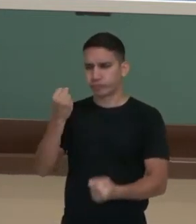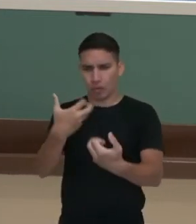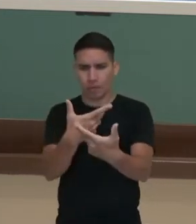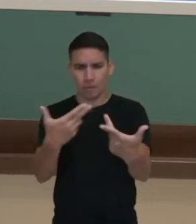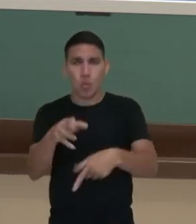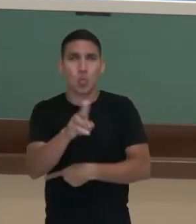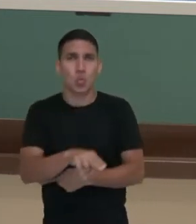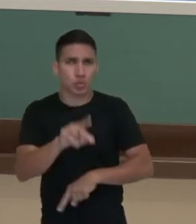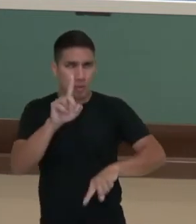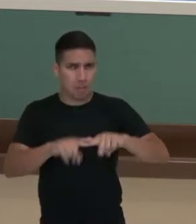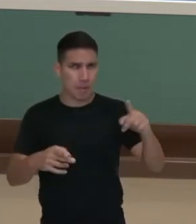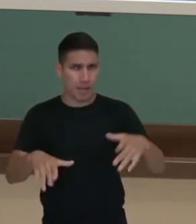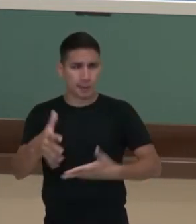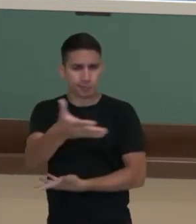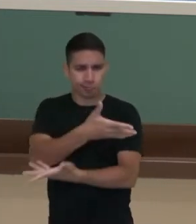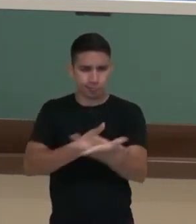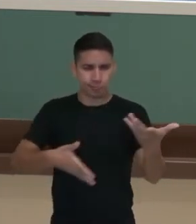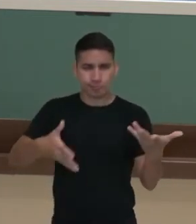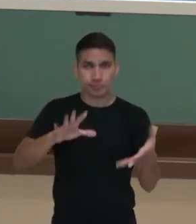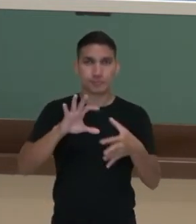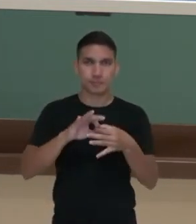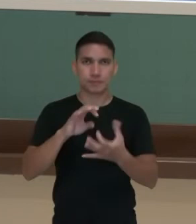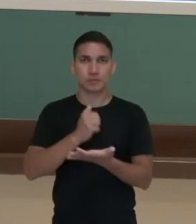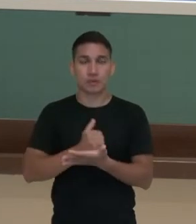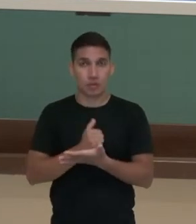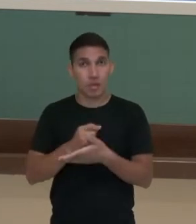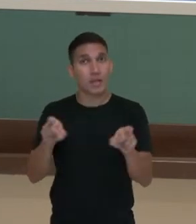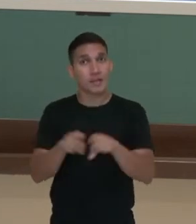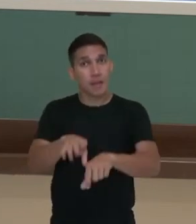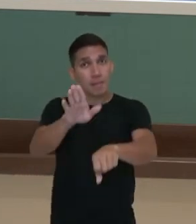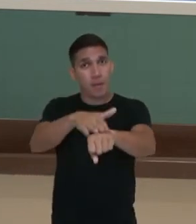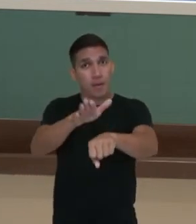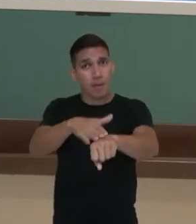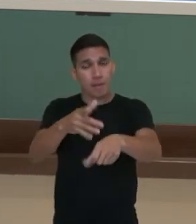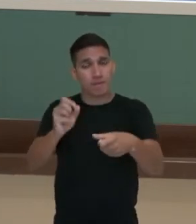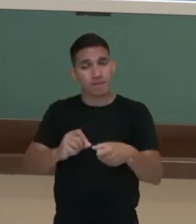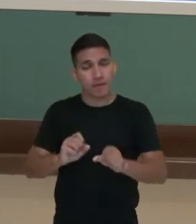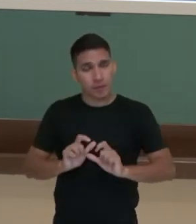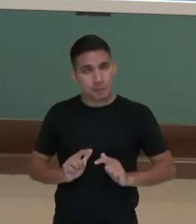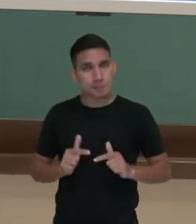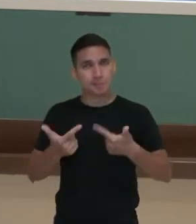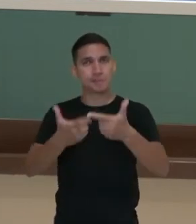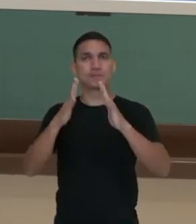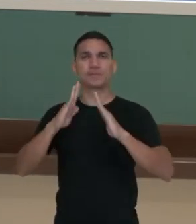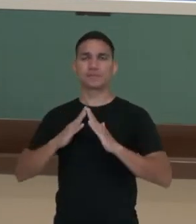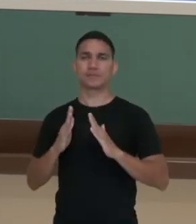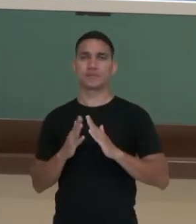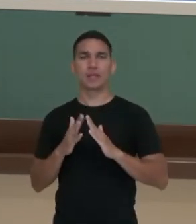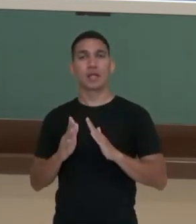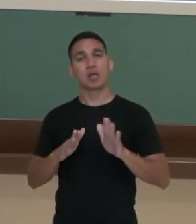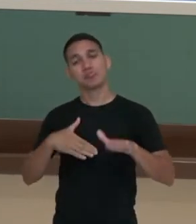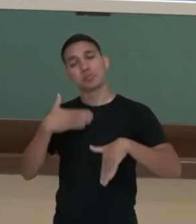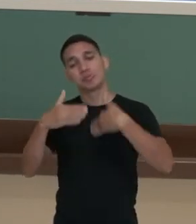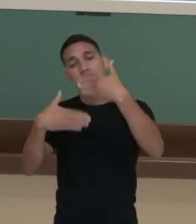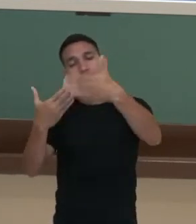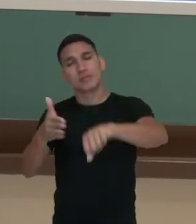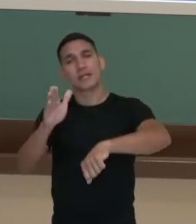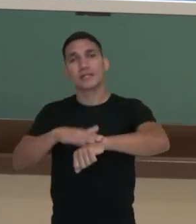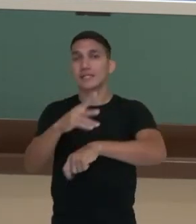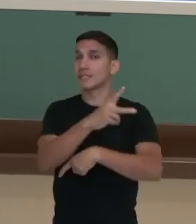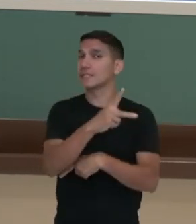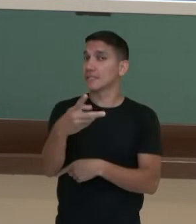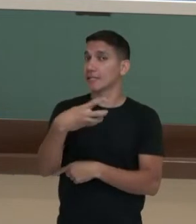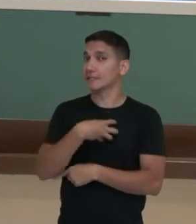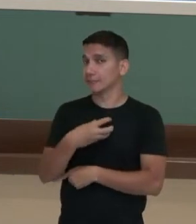o material envolvido no jogo, e você faria os seus exercícios em casa, e conforme o teu